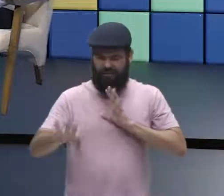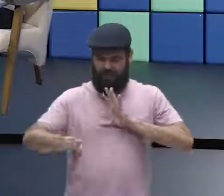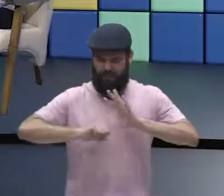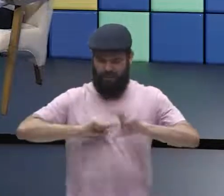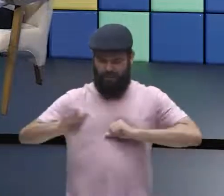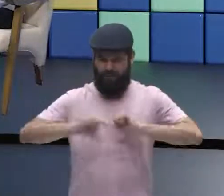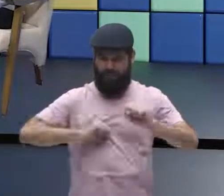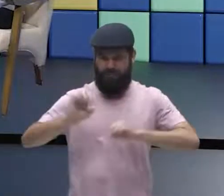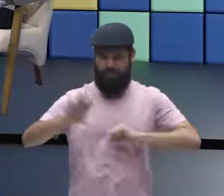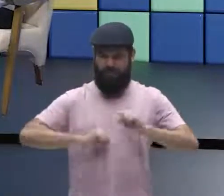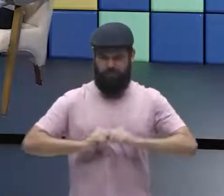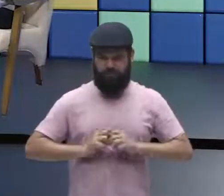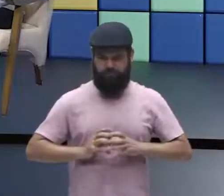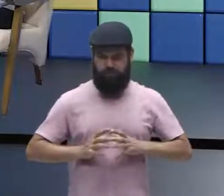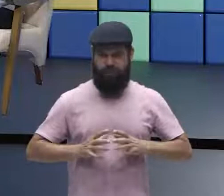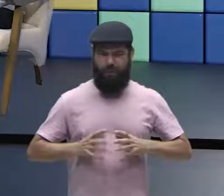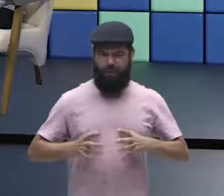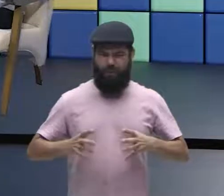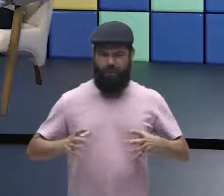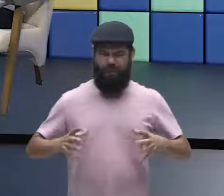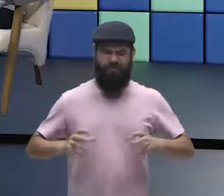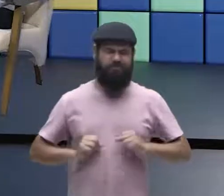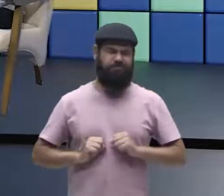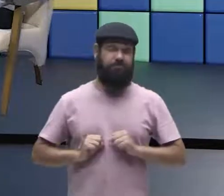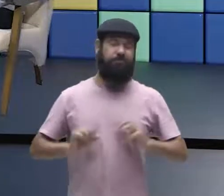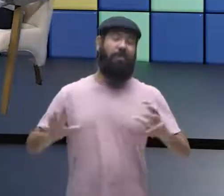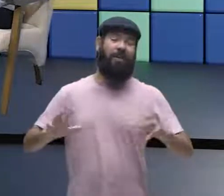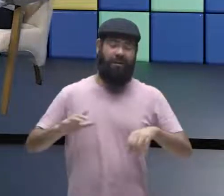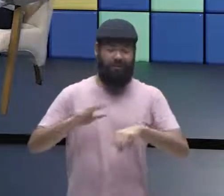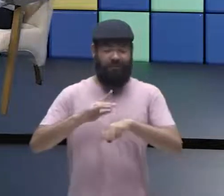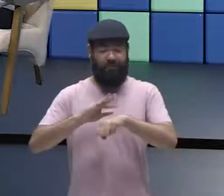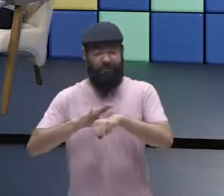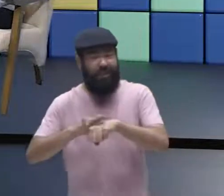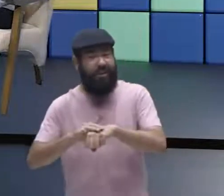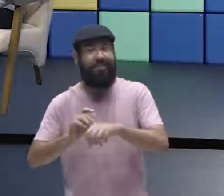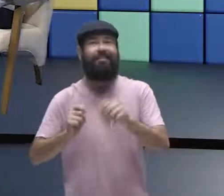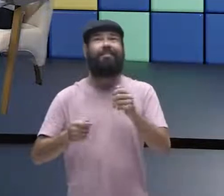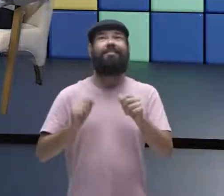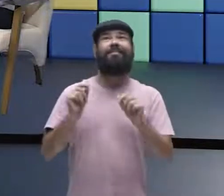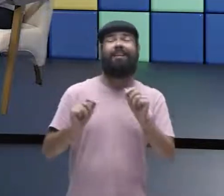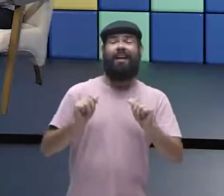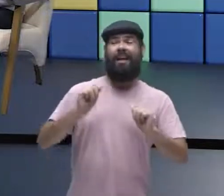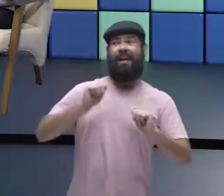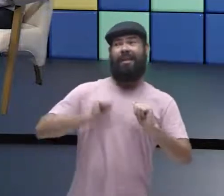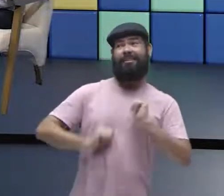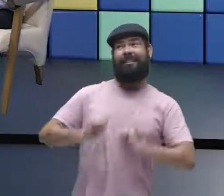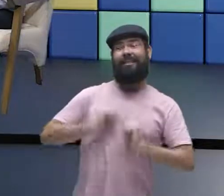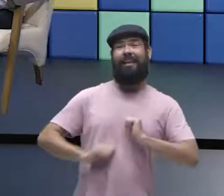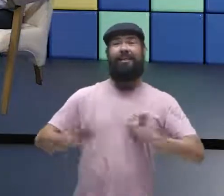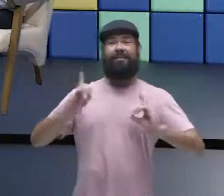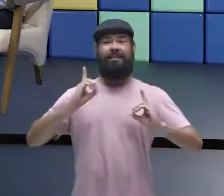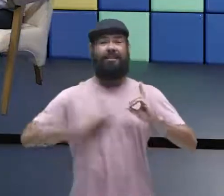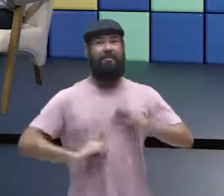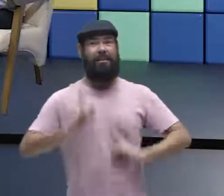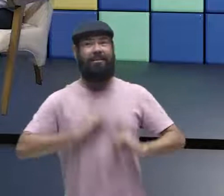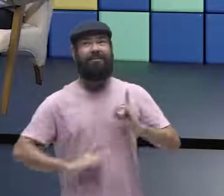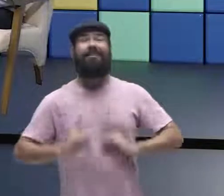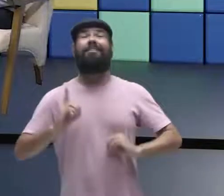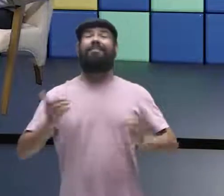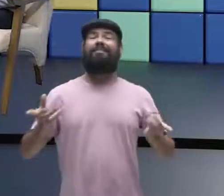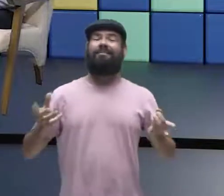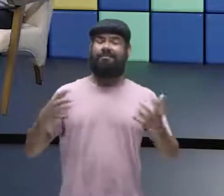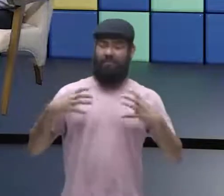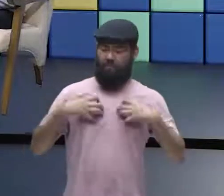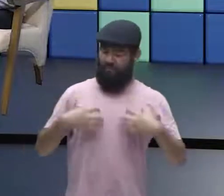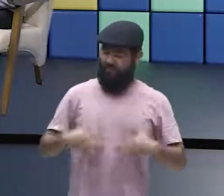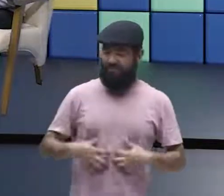explodir. E aí você pode adoecer com uma ansiedade, com uma depressão. Vem a parte física, né? Você já não